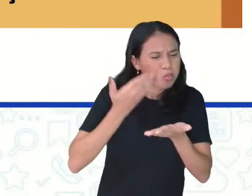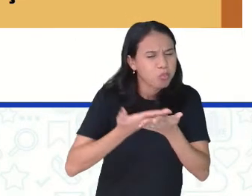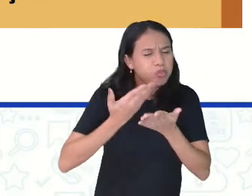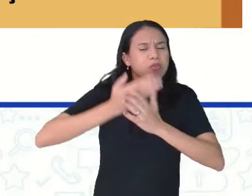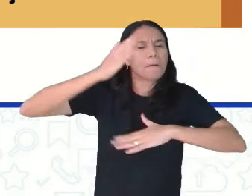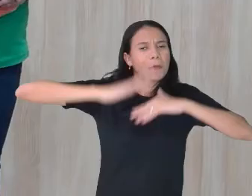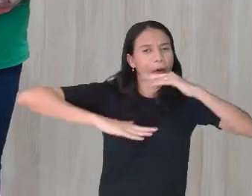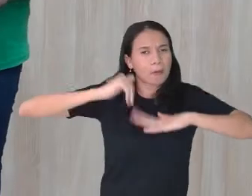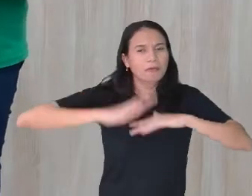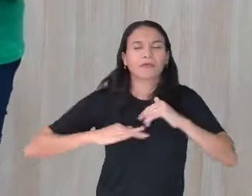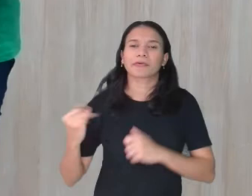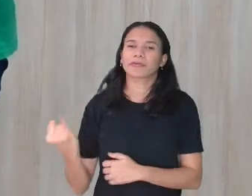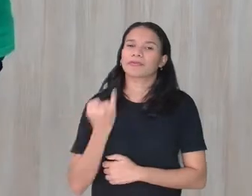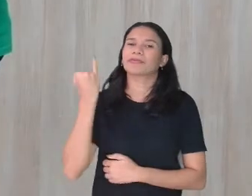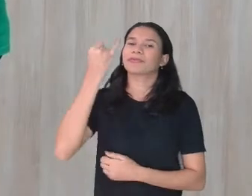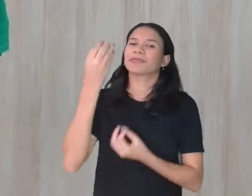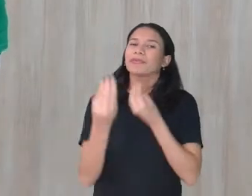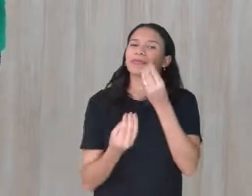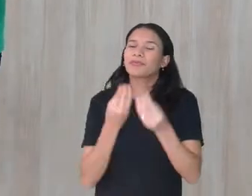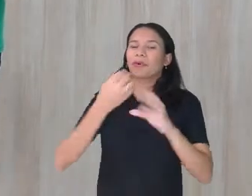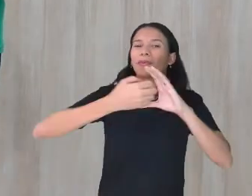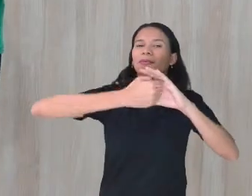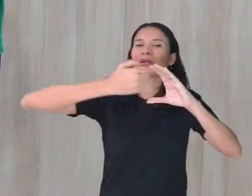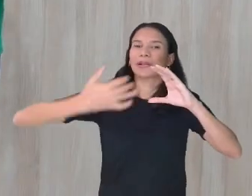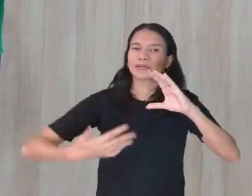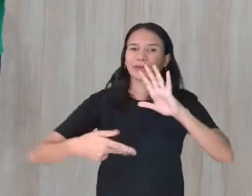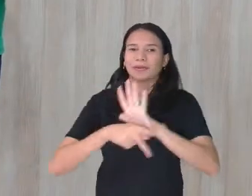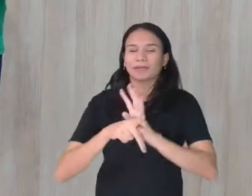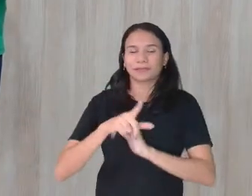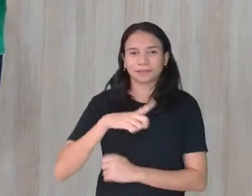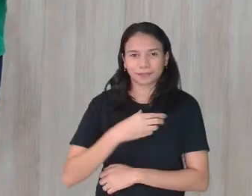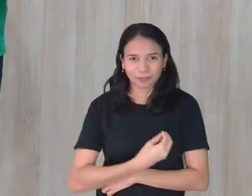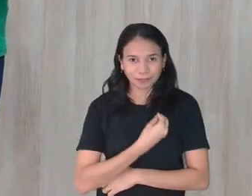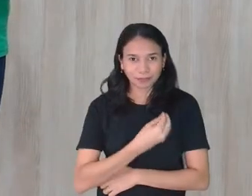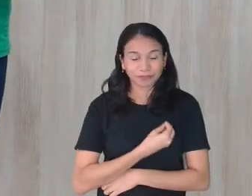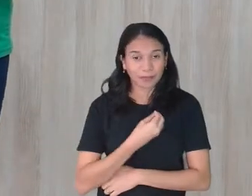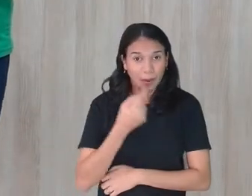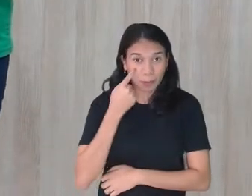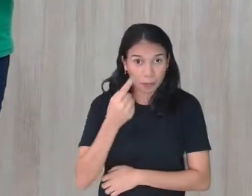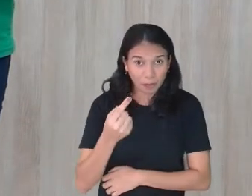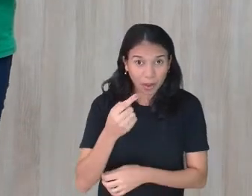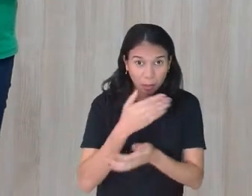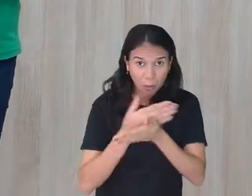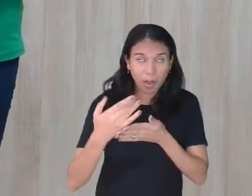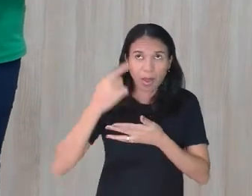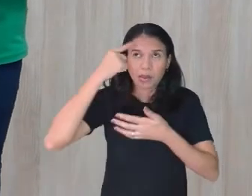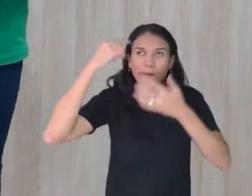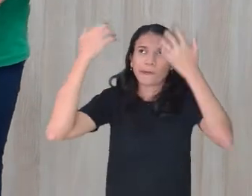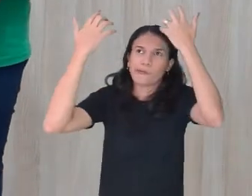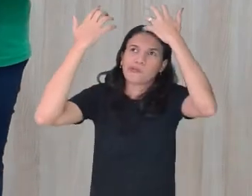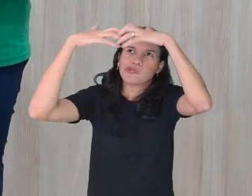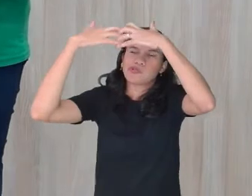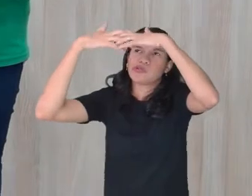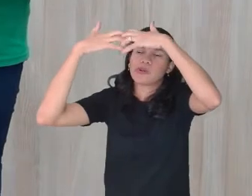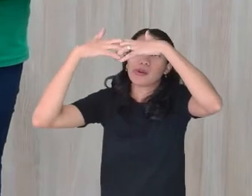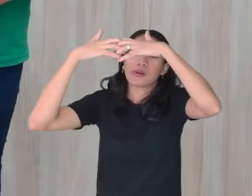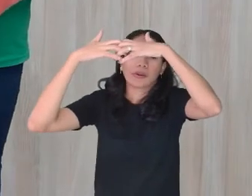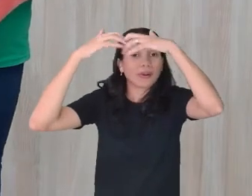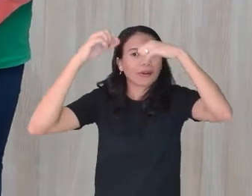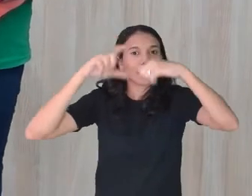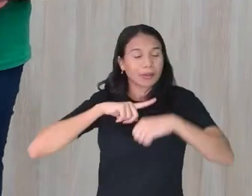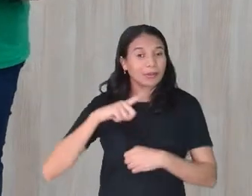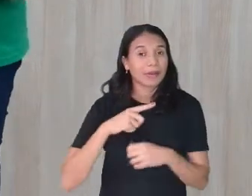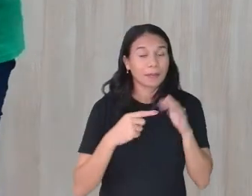muito importante na questão da classificação dos seres vivos. Se vocês começarem a resolver exercícios, às vezes